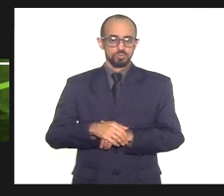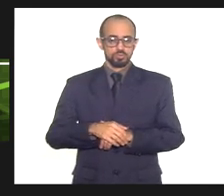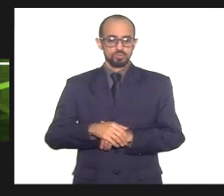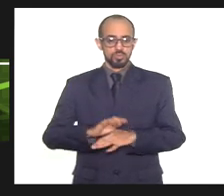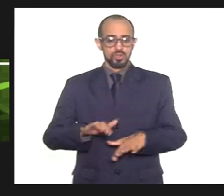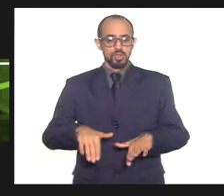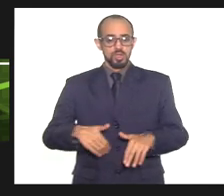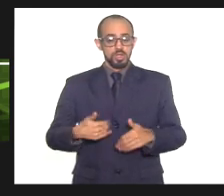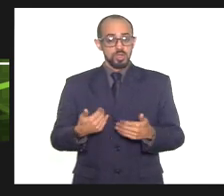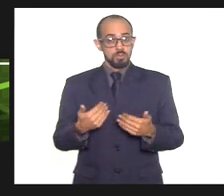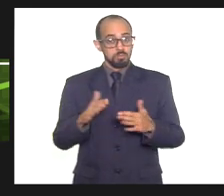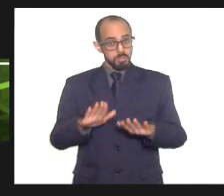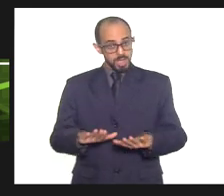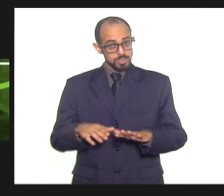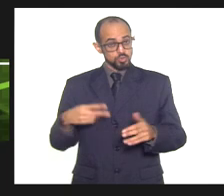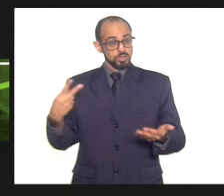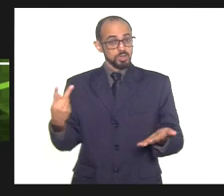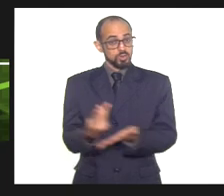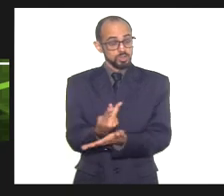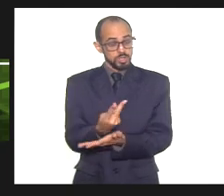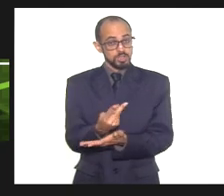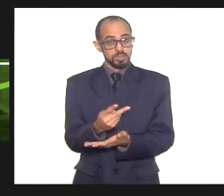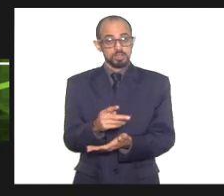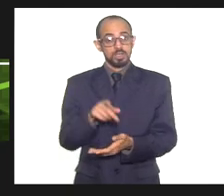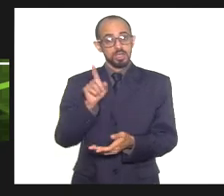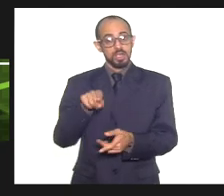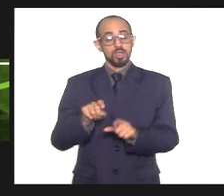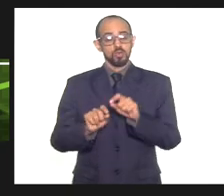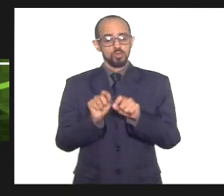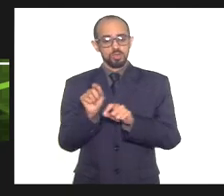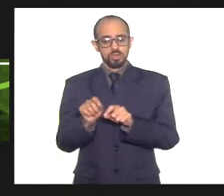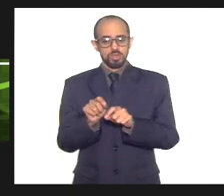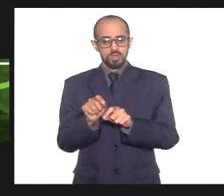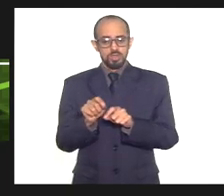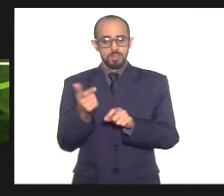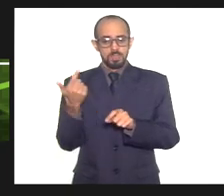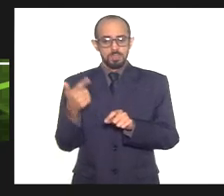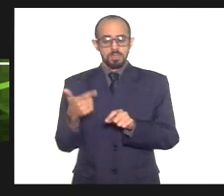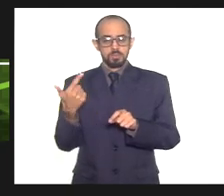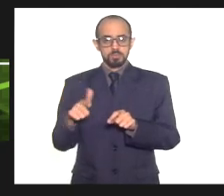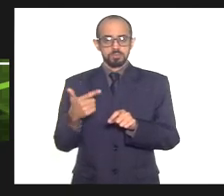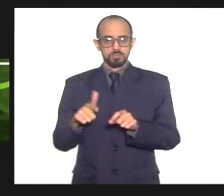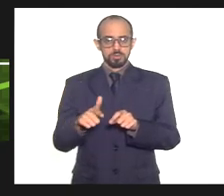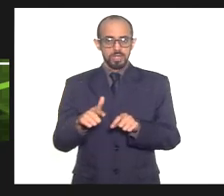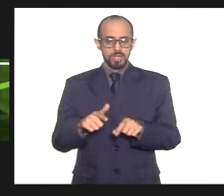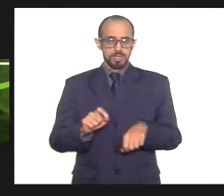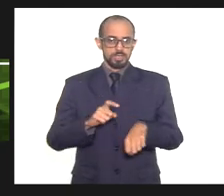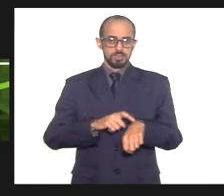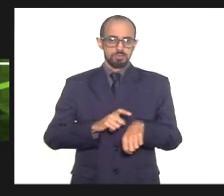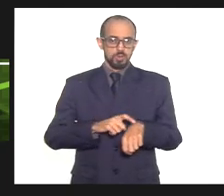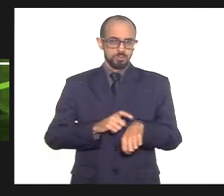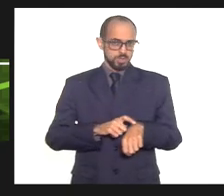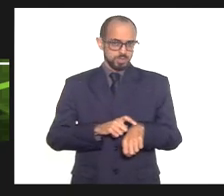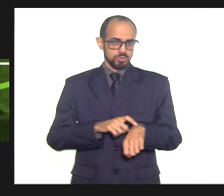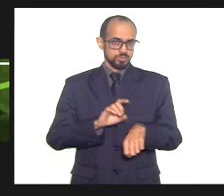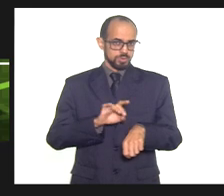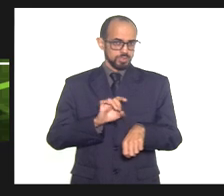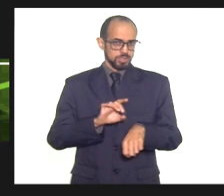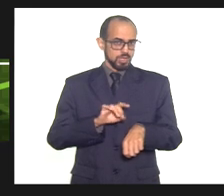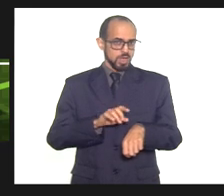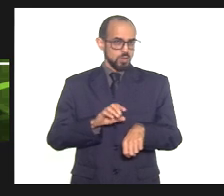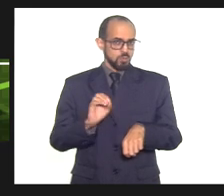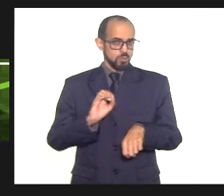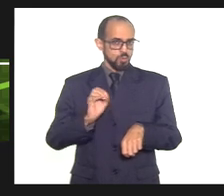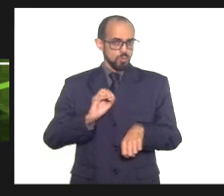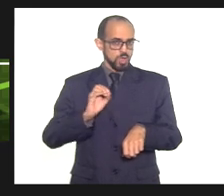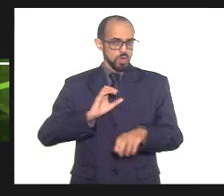vem acontecendo é exatamente isso. Não há, nesse caso específico, nenhuma